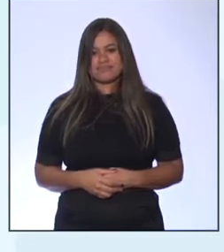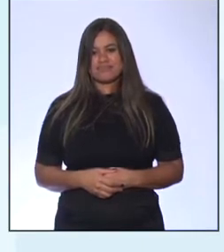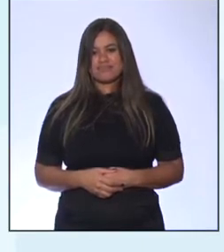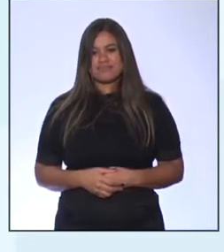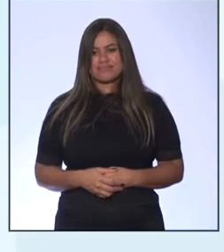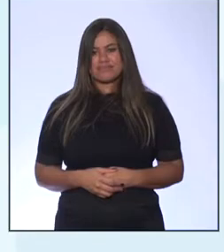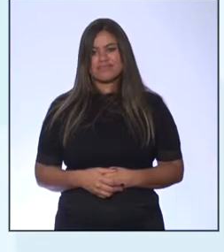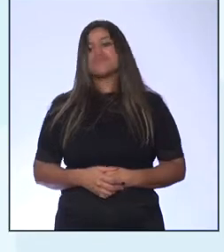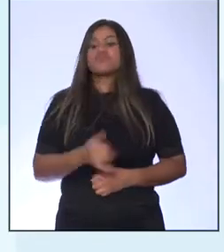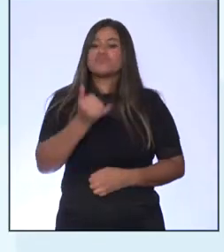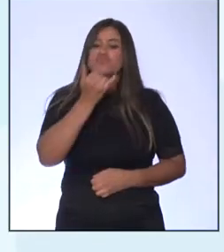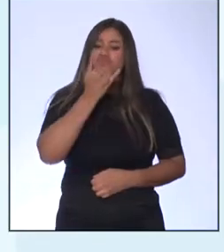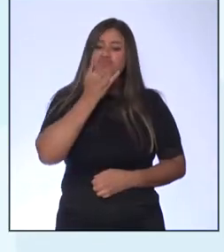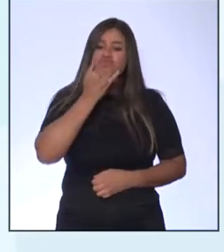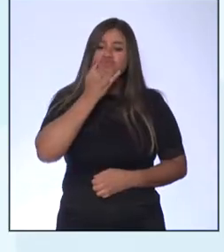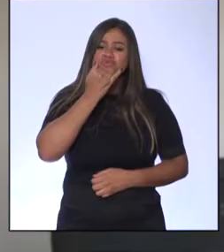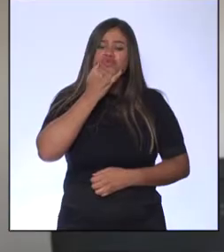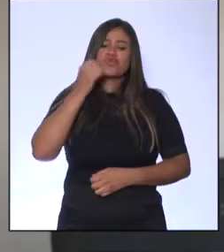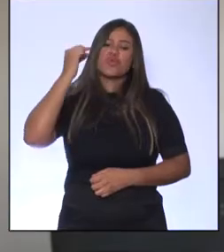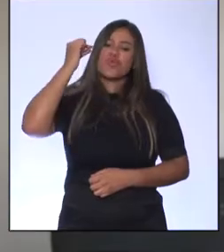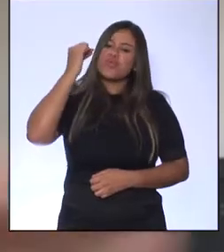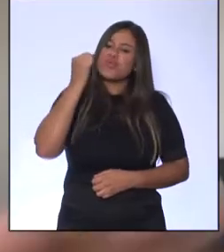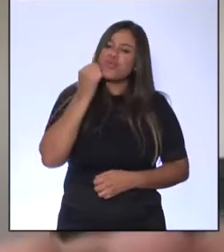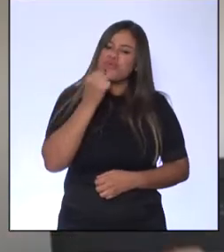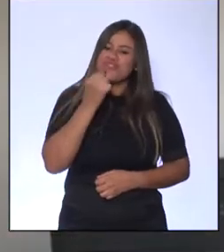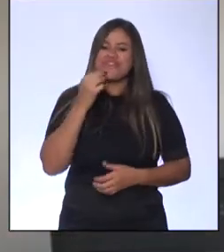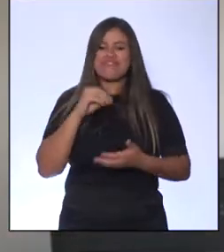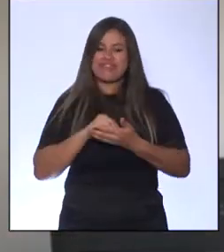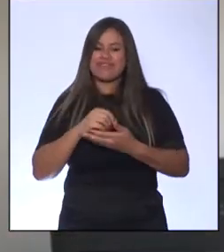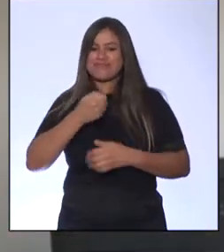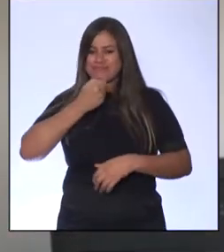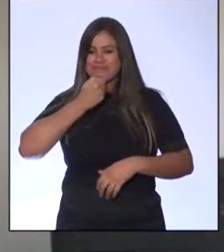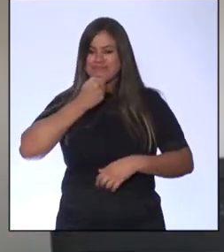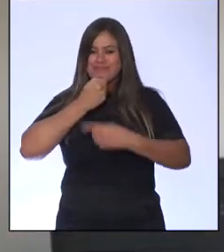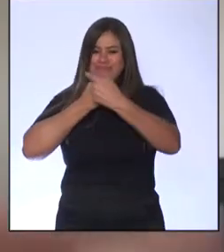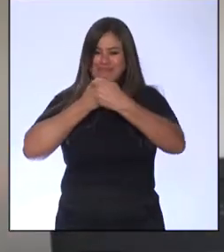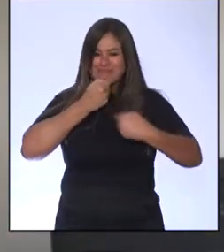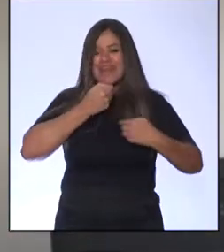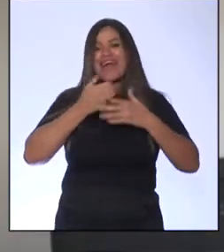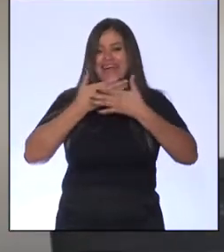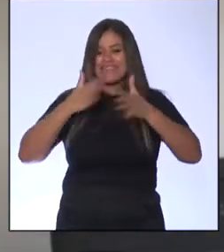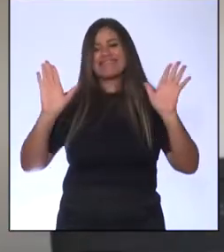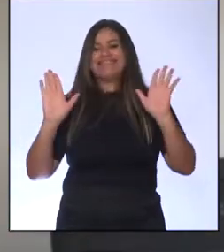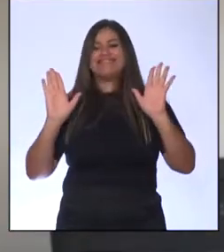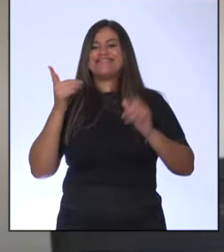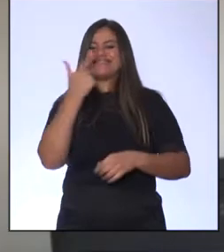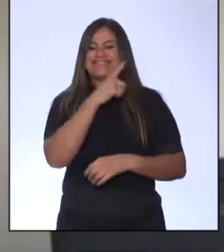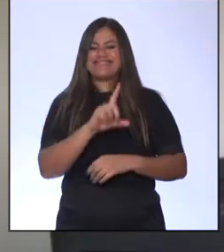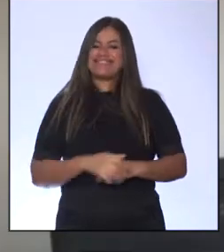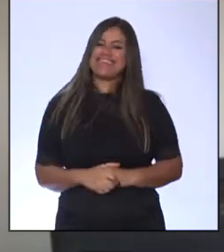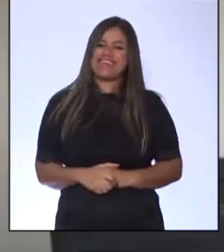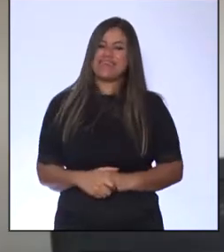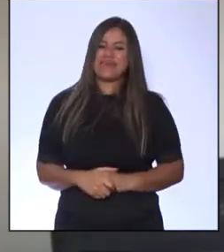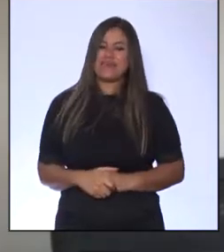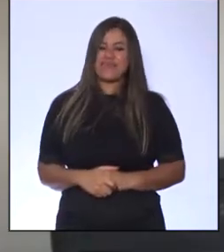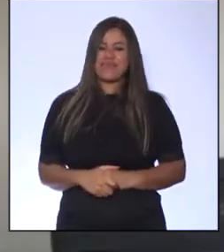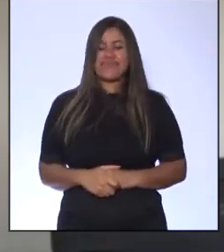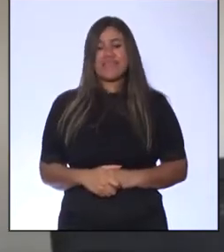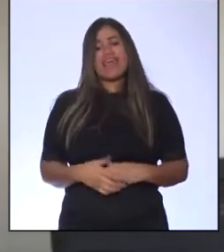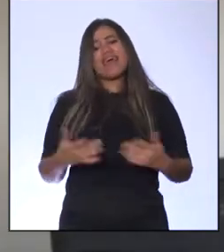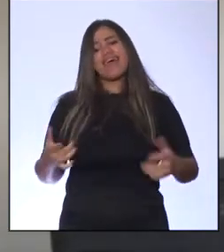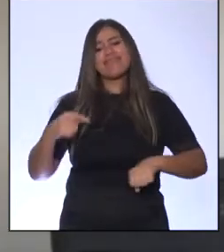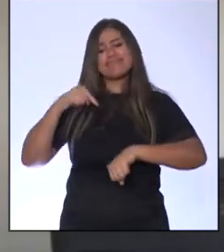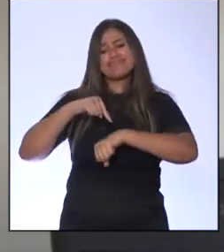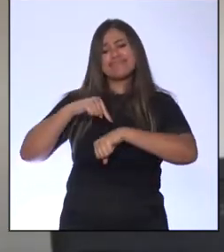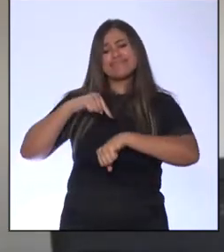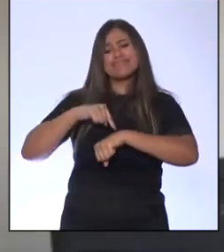Eu tinha desligado para ele não te atrapalhar. Está ouvindo agora? Tá. Eu fico com uma pena enorme da gente não